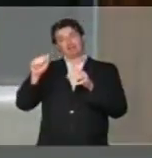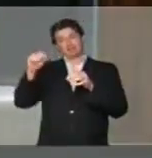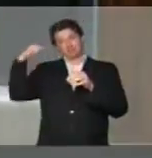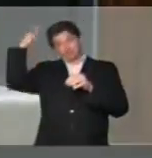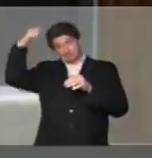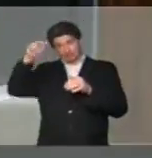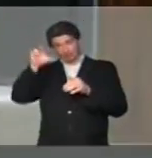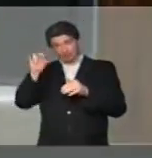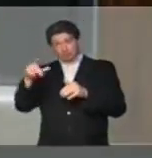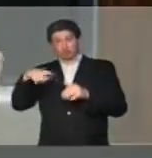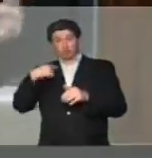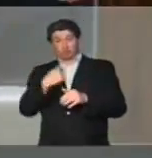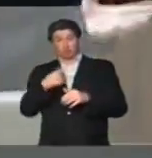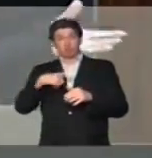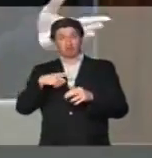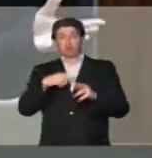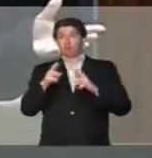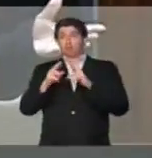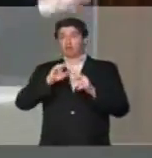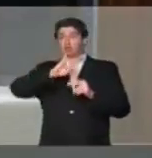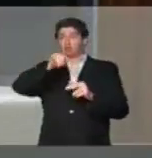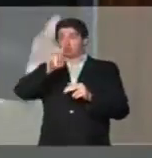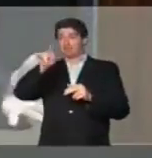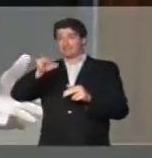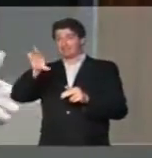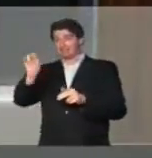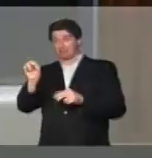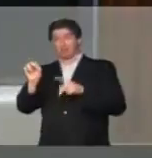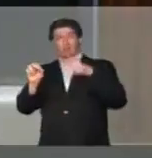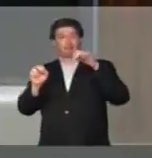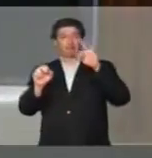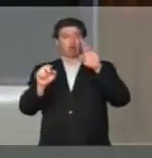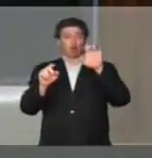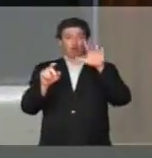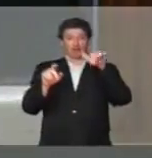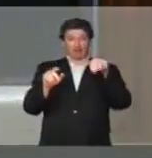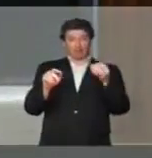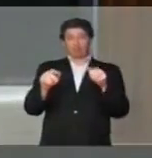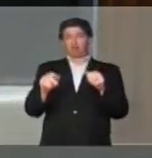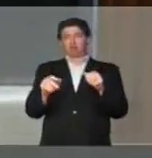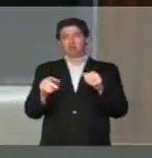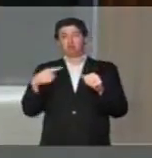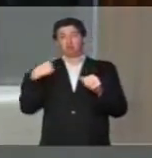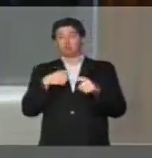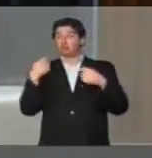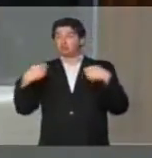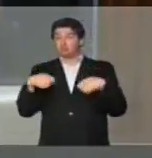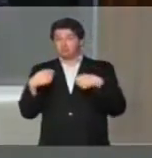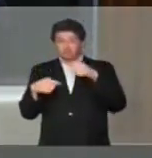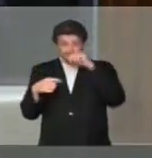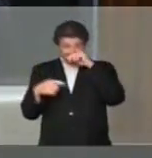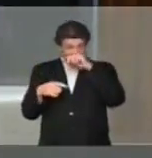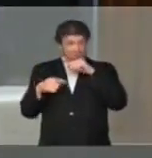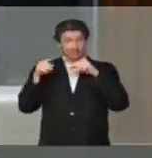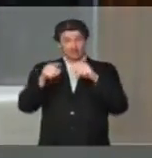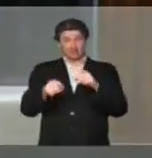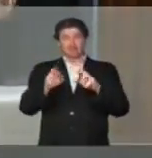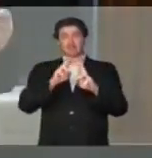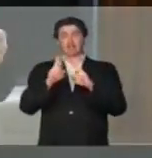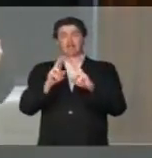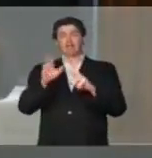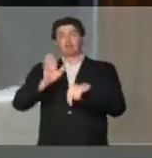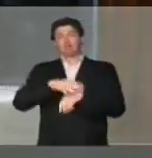gente tem uma rede, Petrolina Juazeiro, que existe também. A gente precisa que essa rede